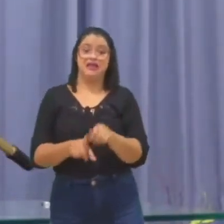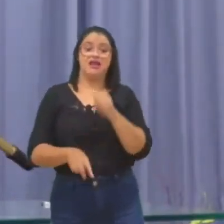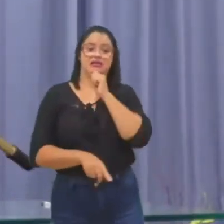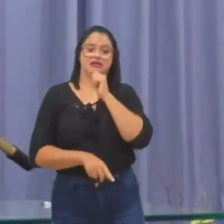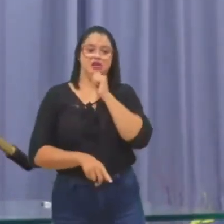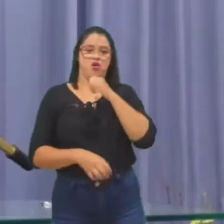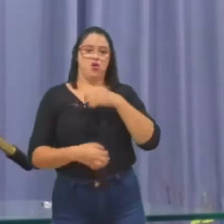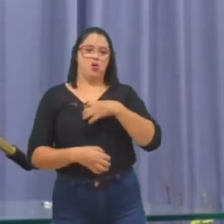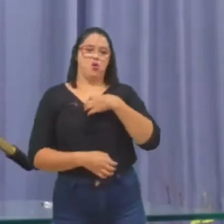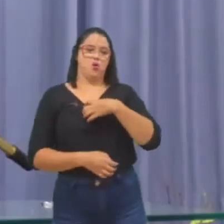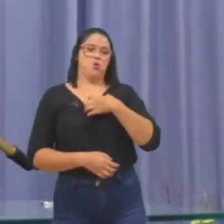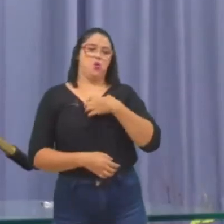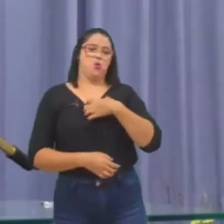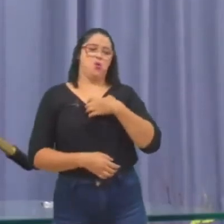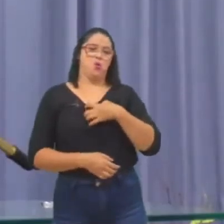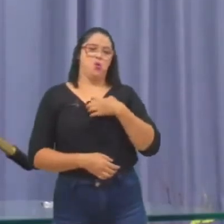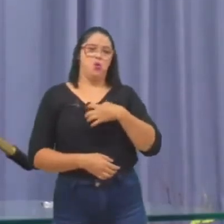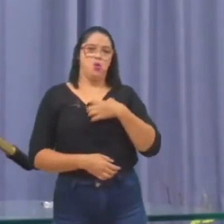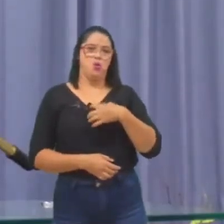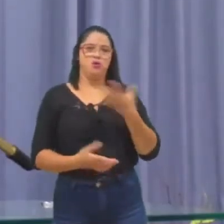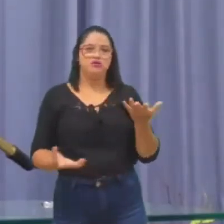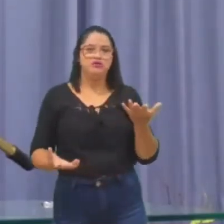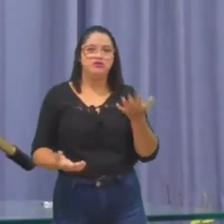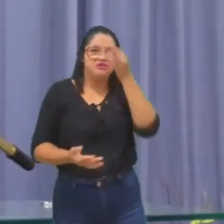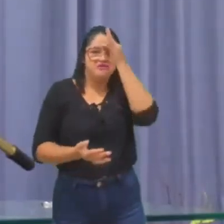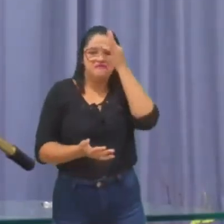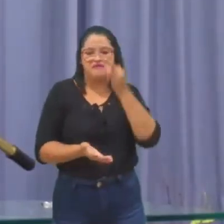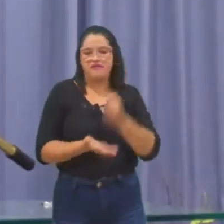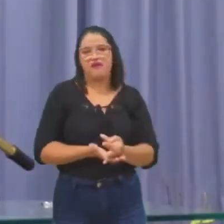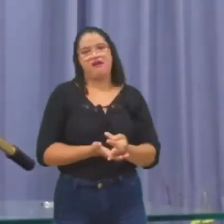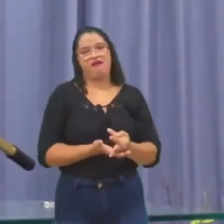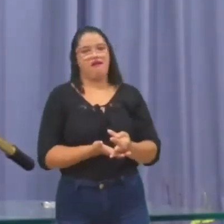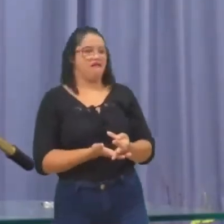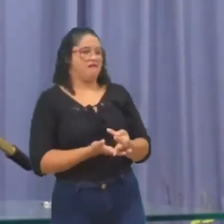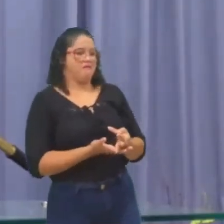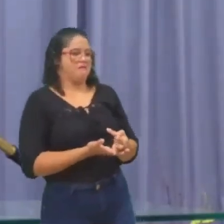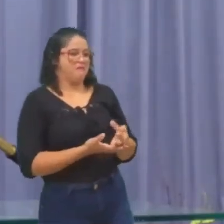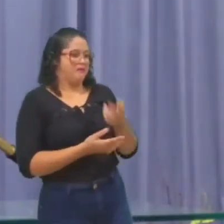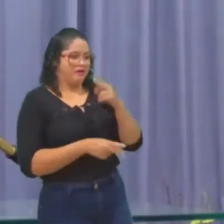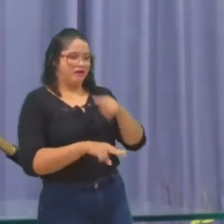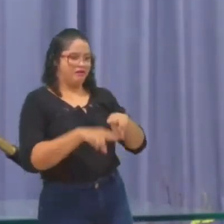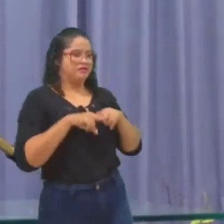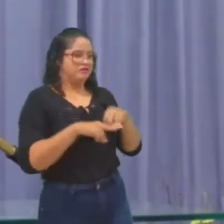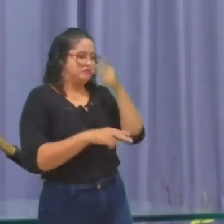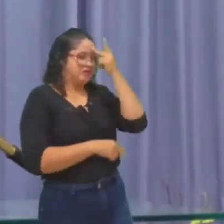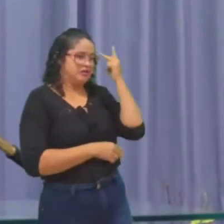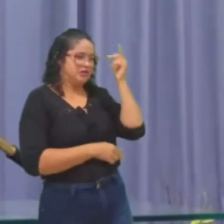com aqueles que se mantêm numa postura de fé e de confiança em Deus.